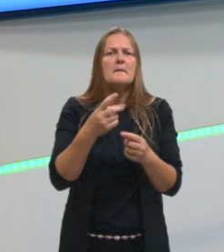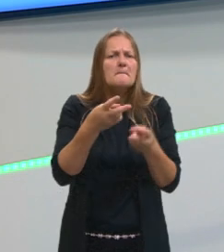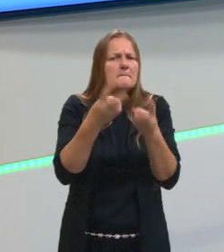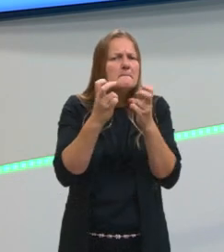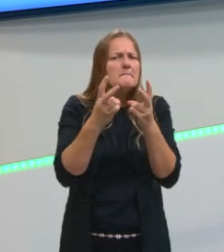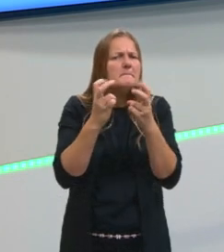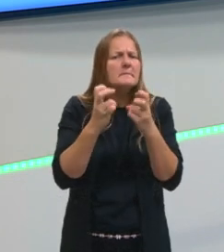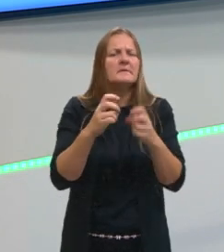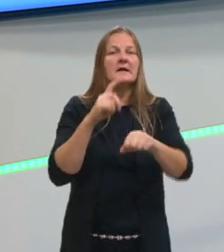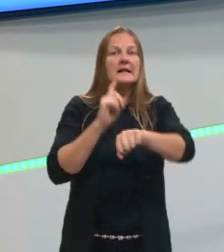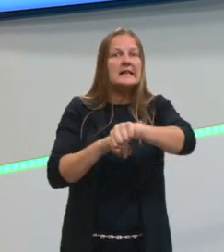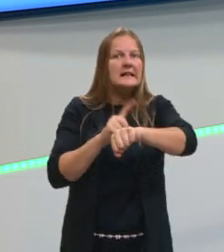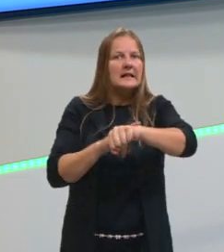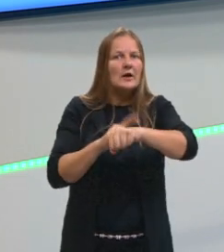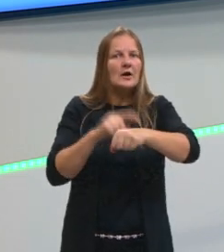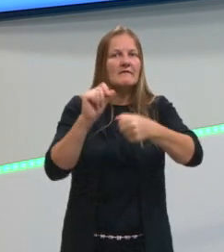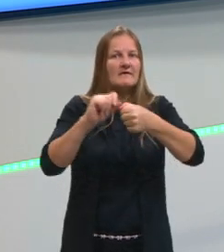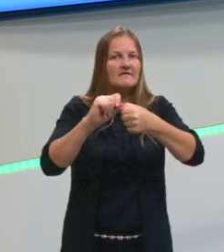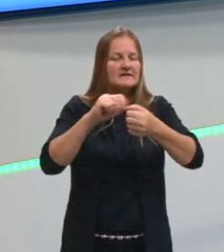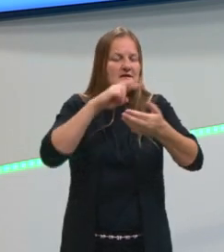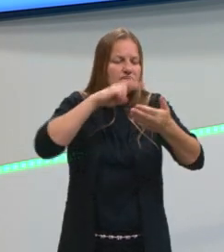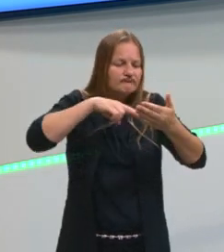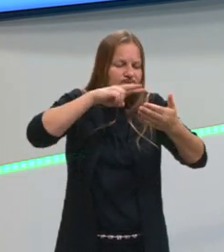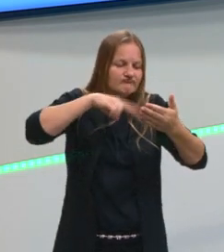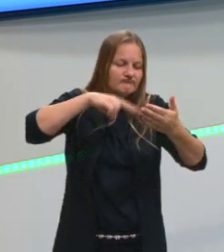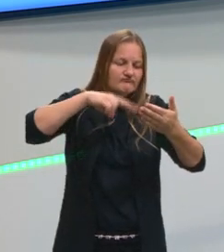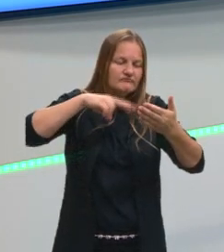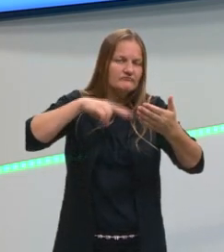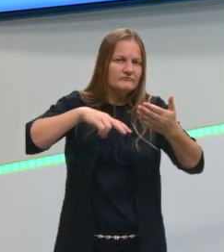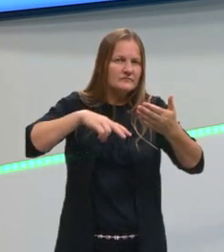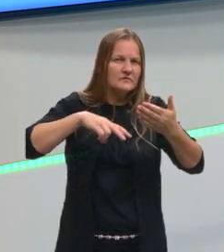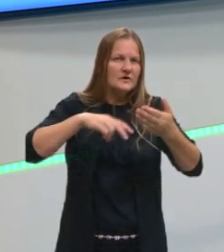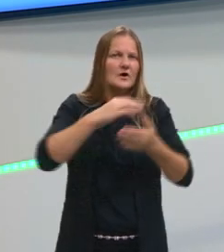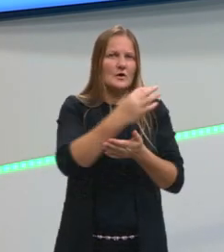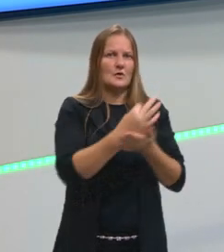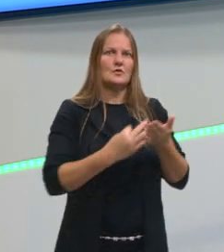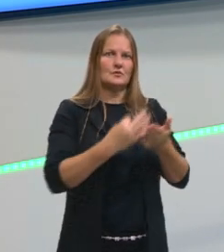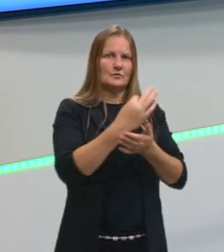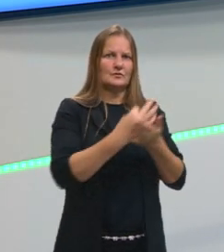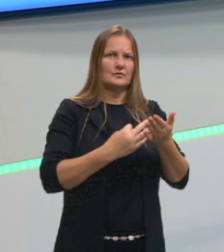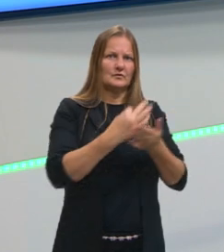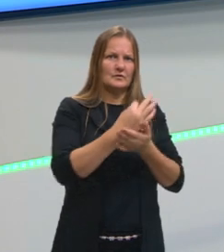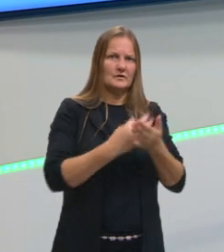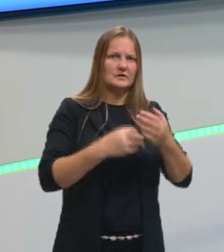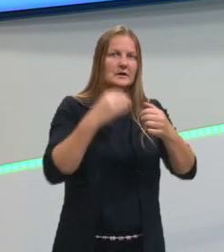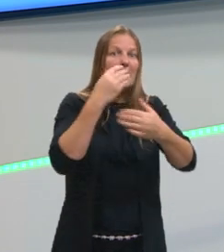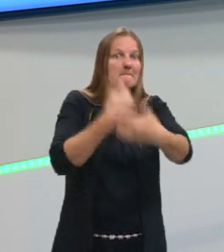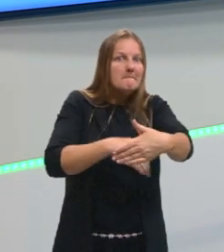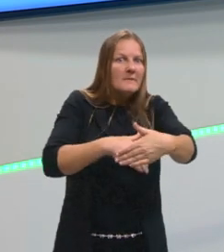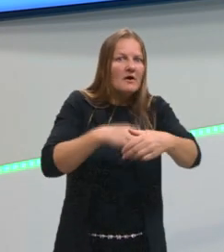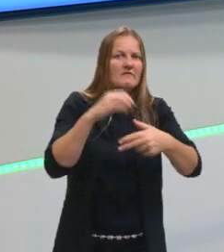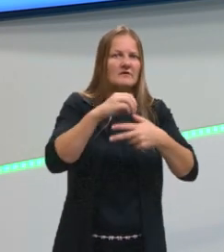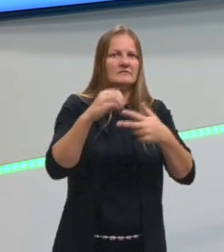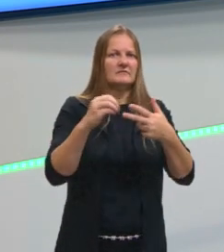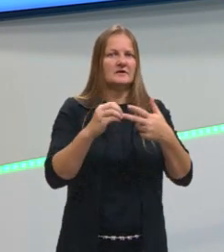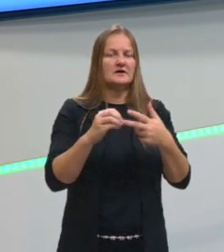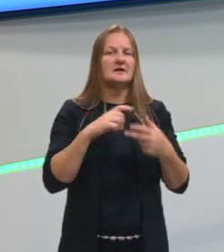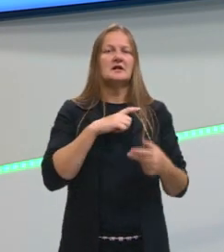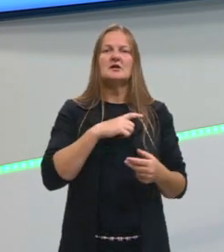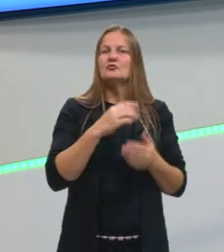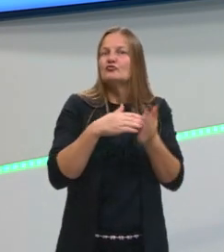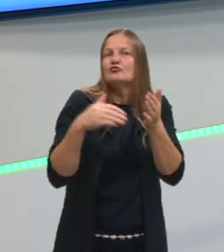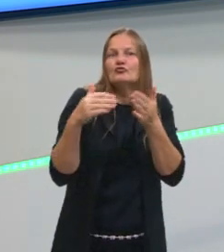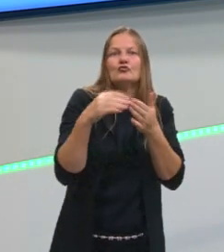que perceber que na hora que ele vai fazer a sua leitura é esse texto lá nas provas do Enem estarão todos em inglês